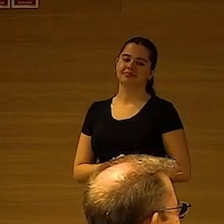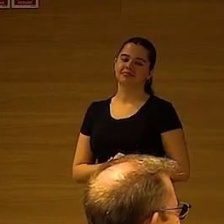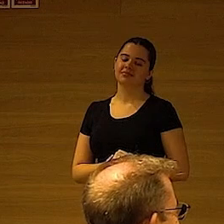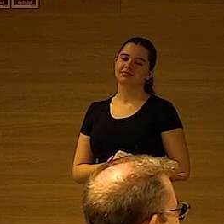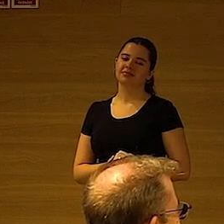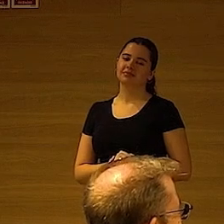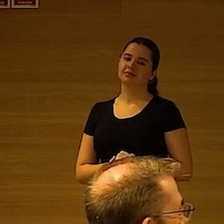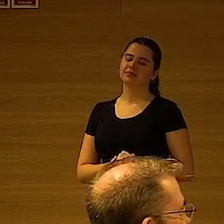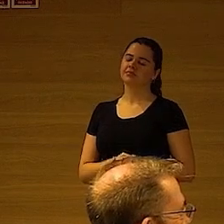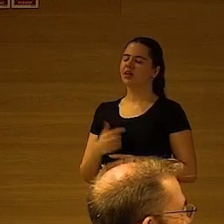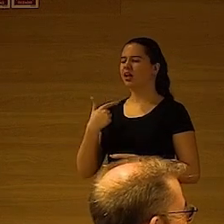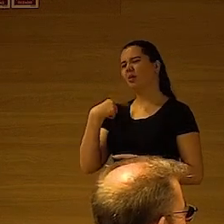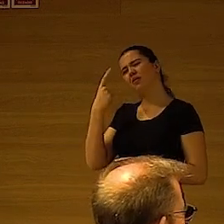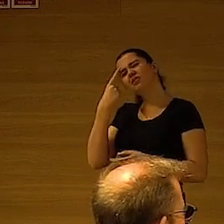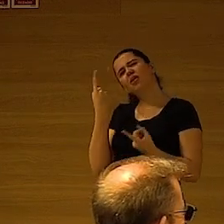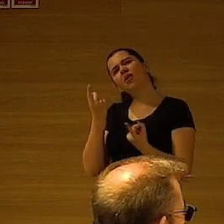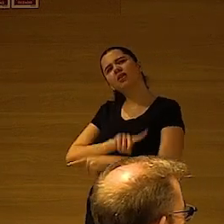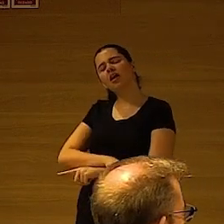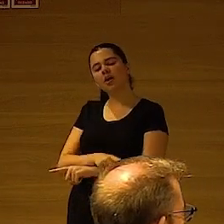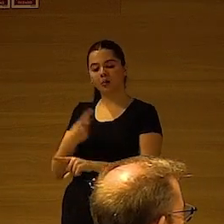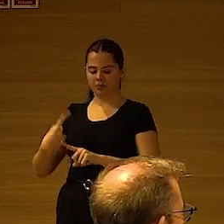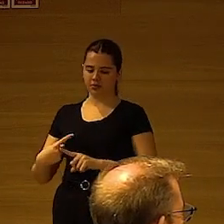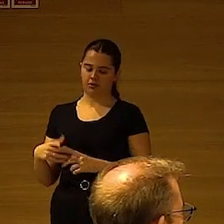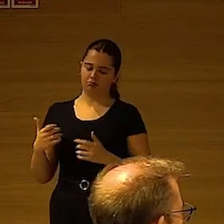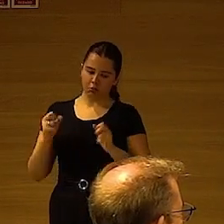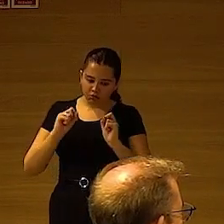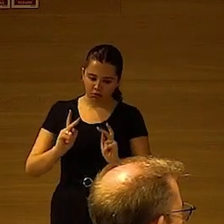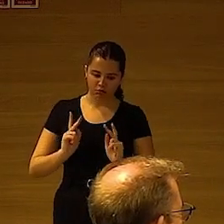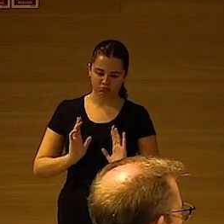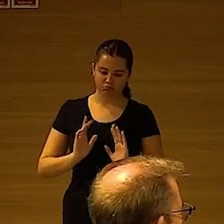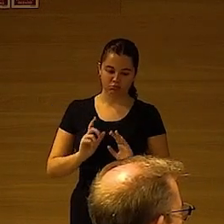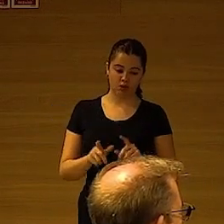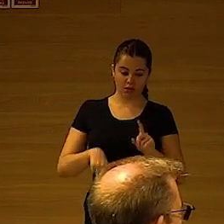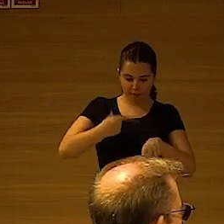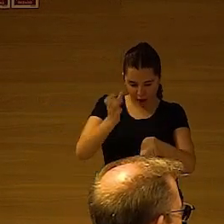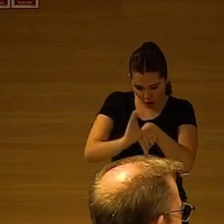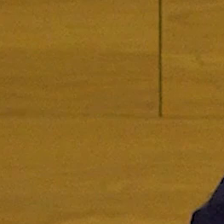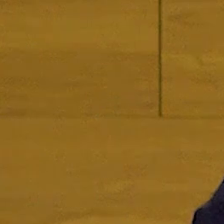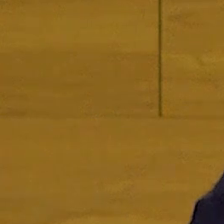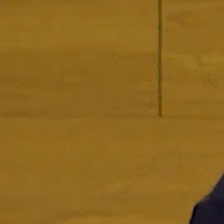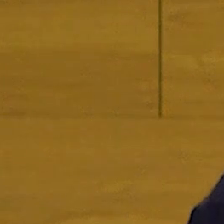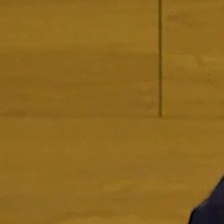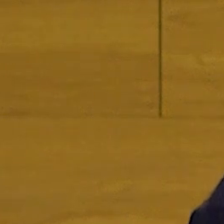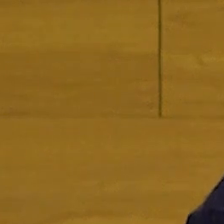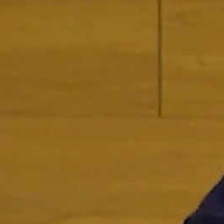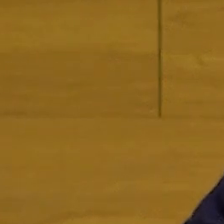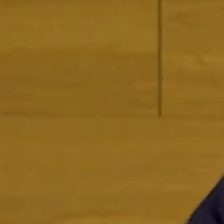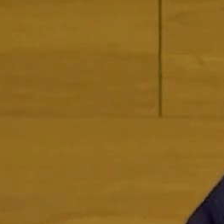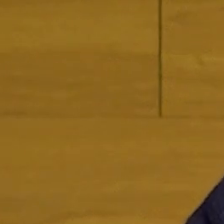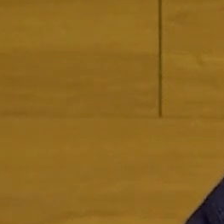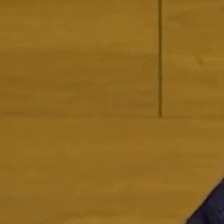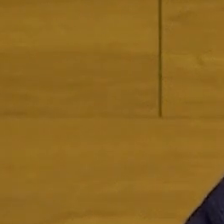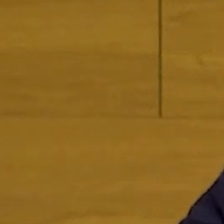E eu pensei o contrário, porque, tudo bem, depois de um curso de letras a gente se impregna